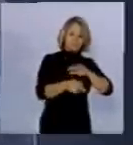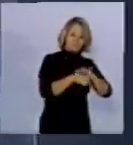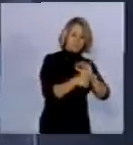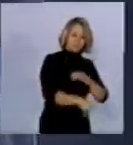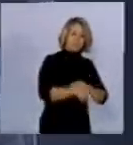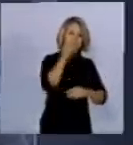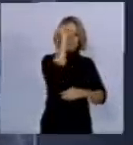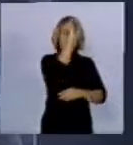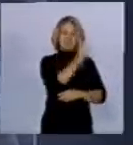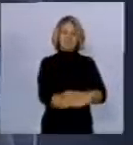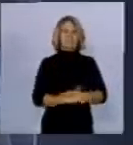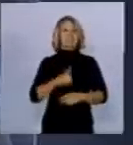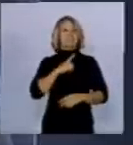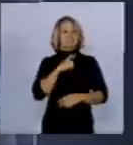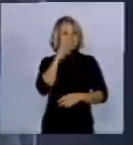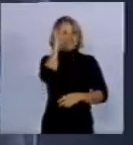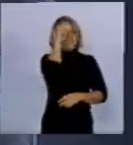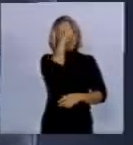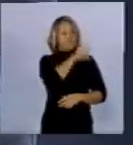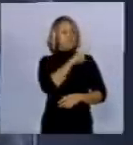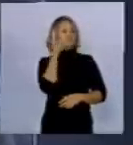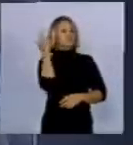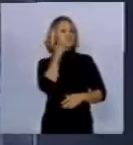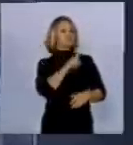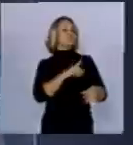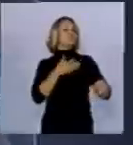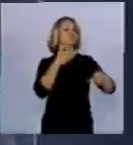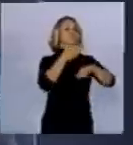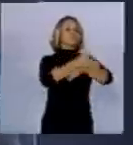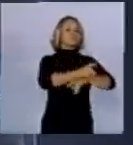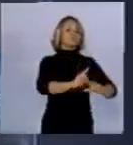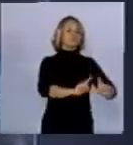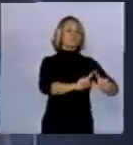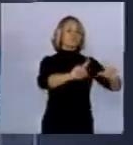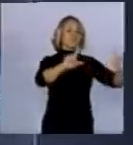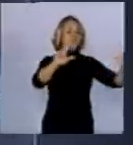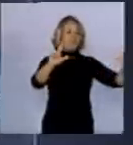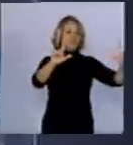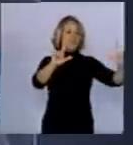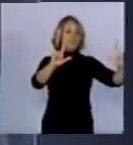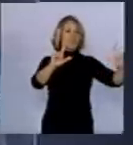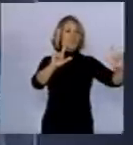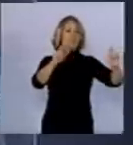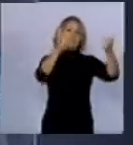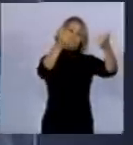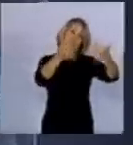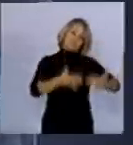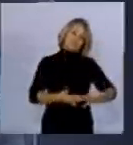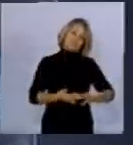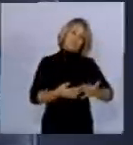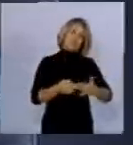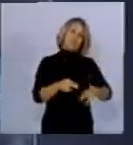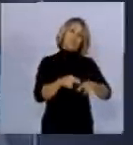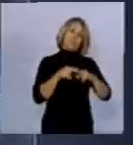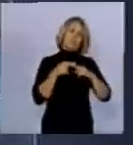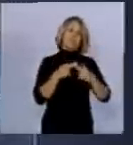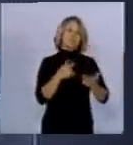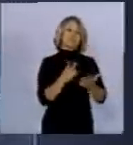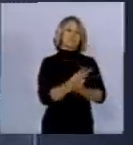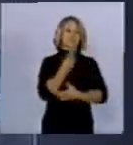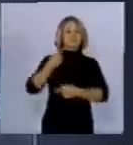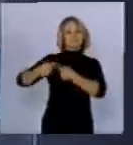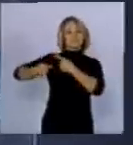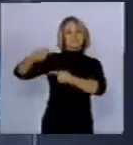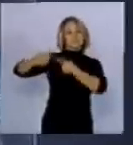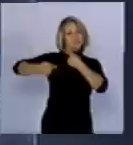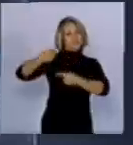dificuldade para atingir qualquer uma dessas janelas e a explicação tem origem nessa deficiência concorrencial então